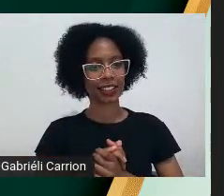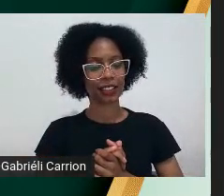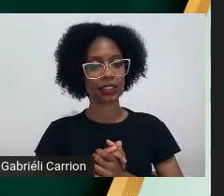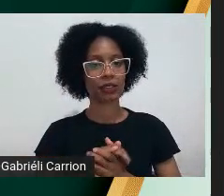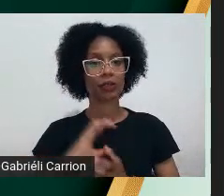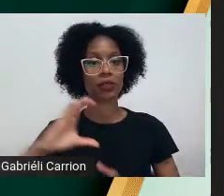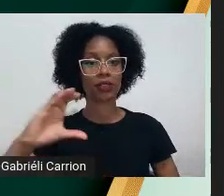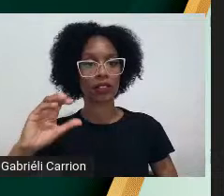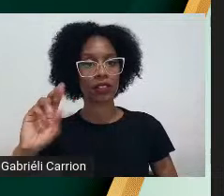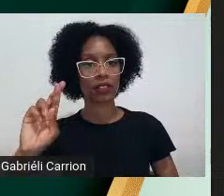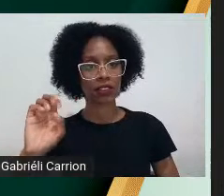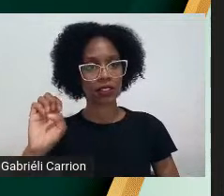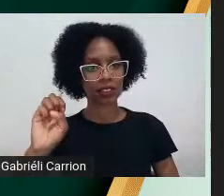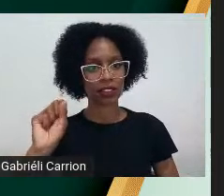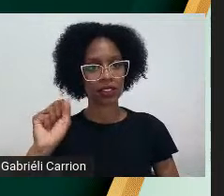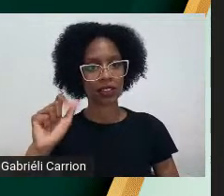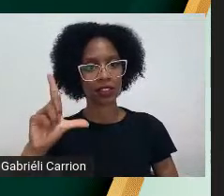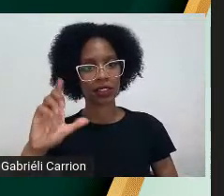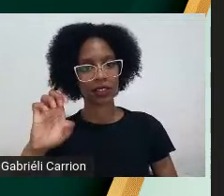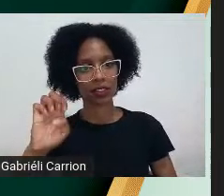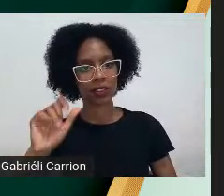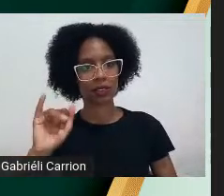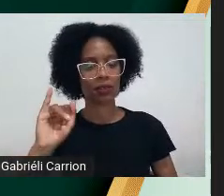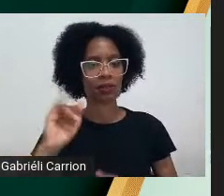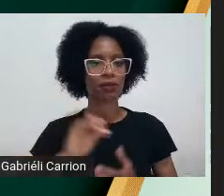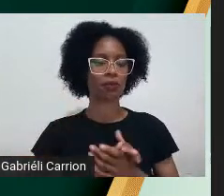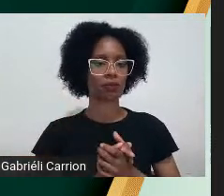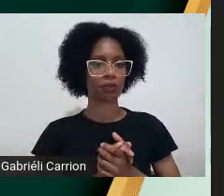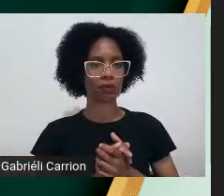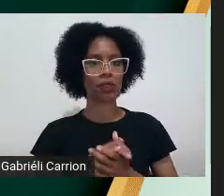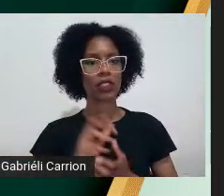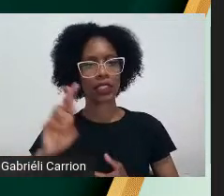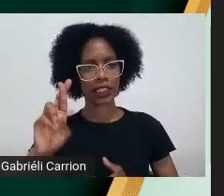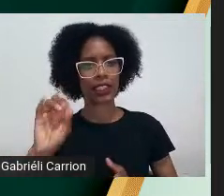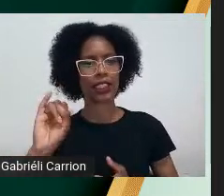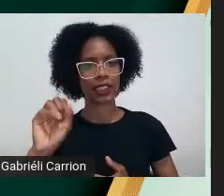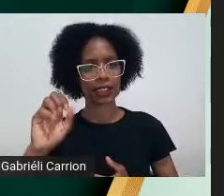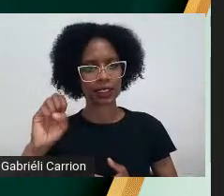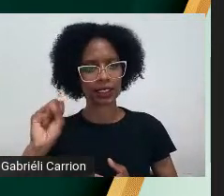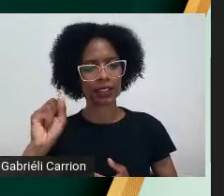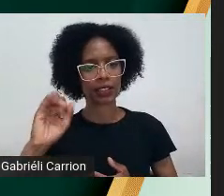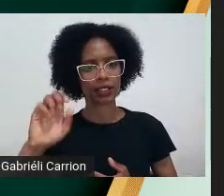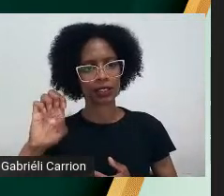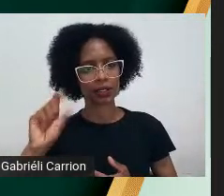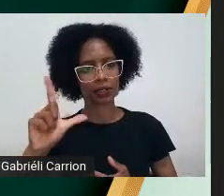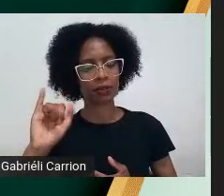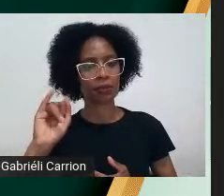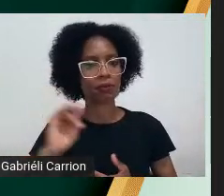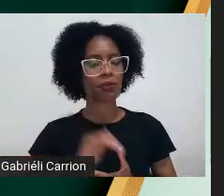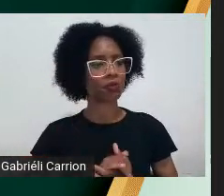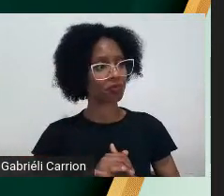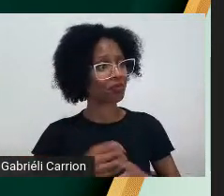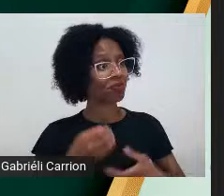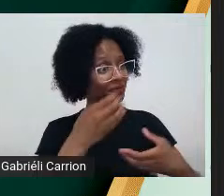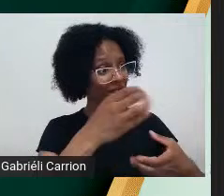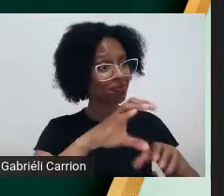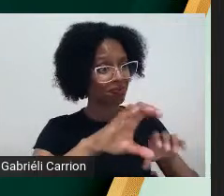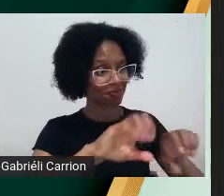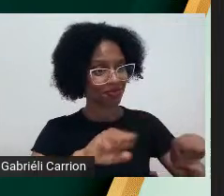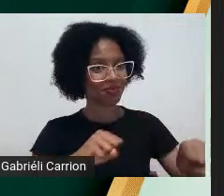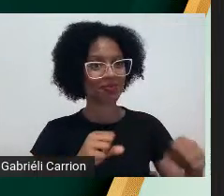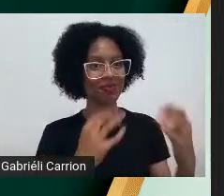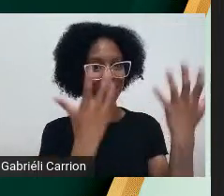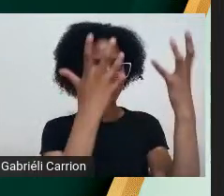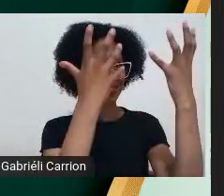Ricieri Morelato Neto. Ricieri Morelato Neto, confiro-te o grau. Parabéns.